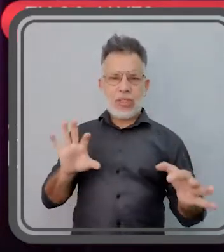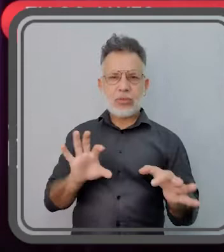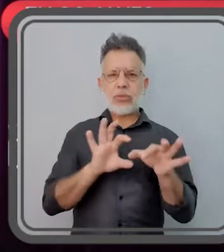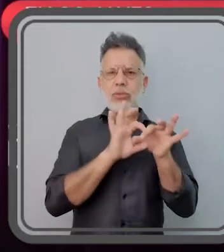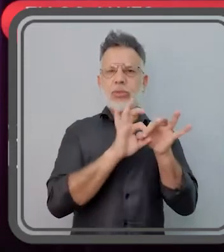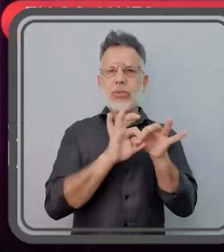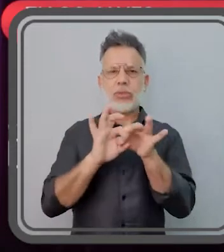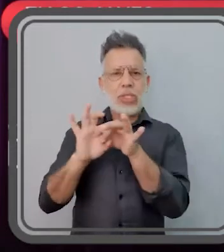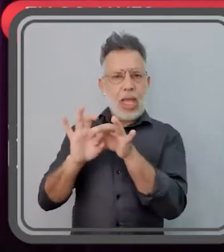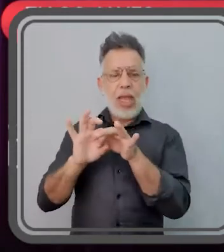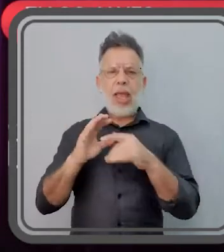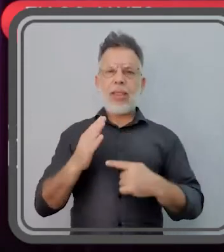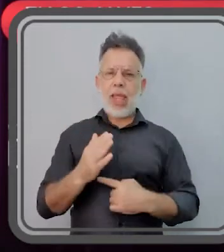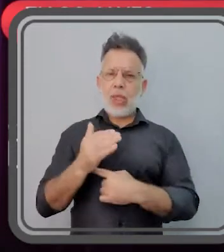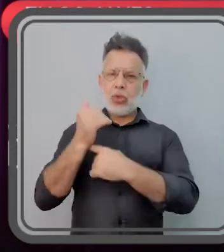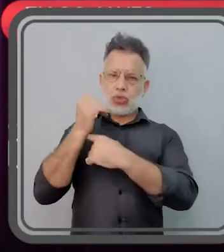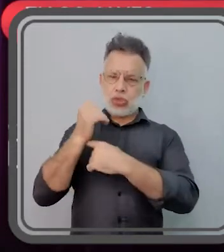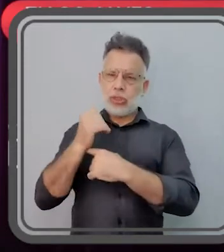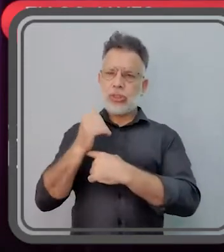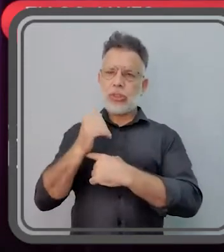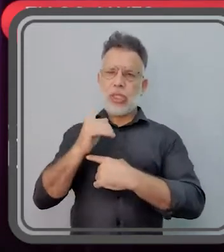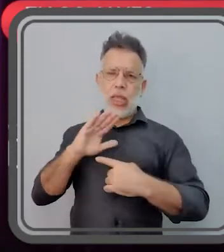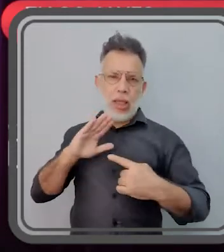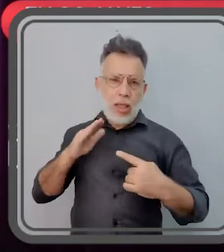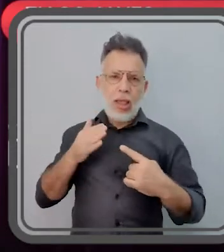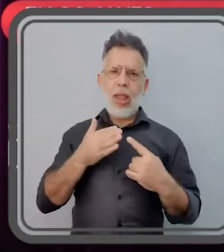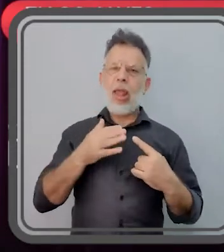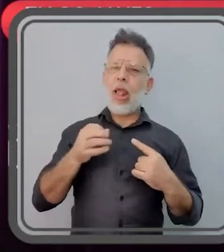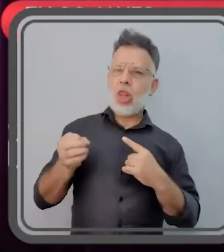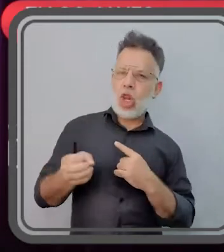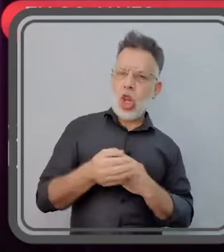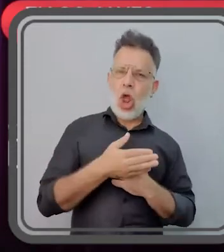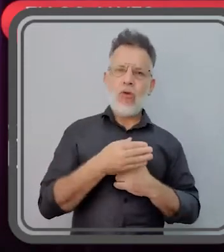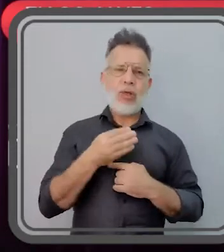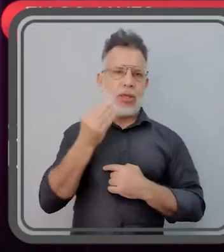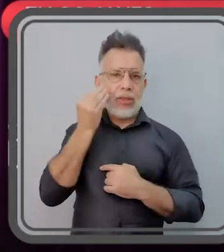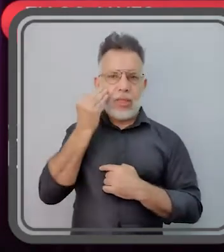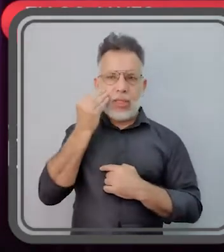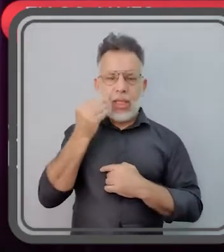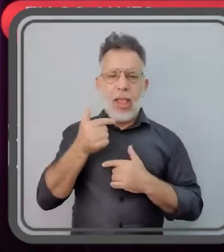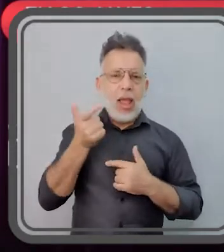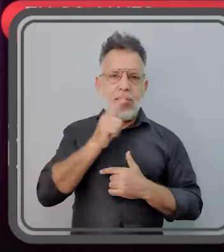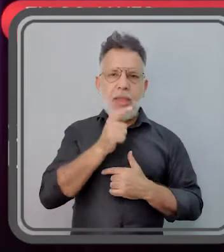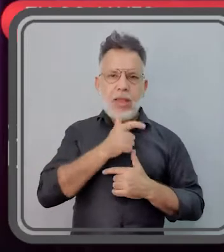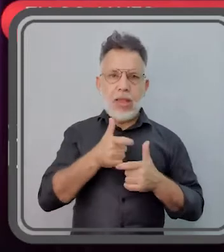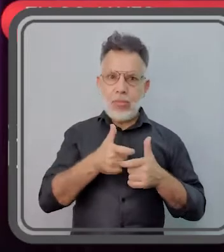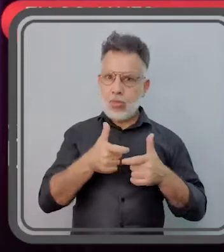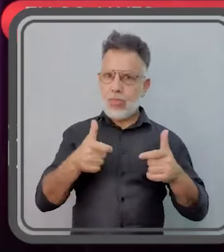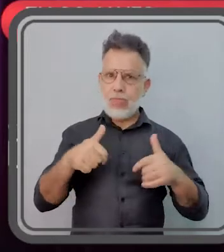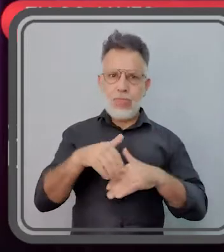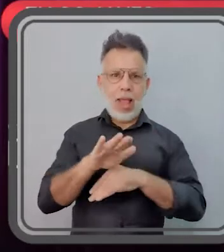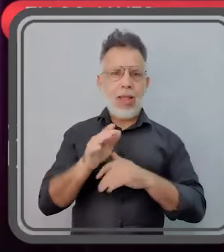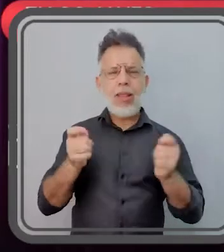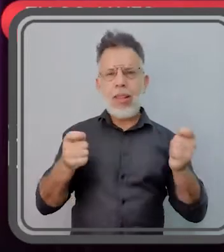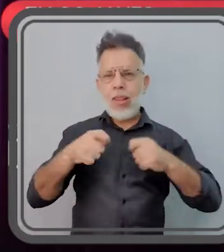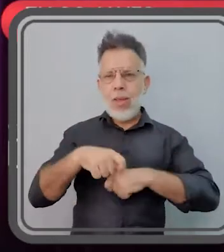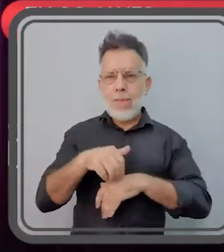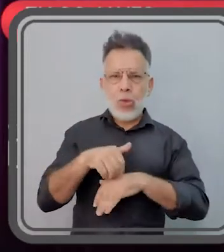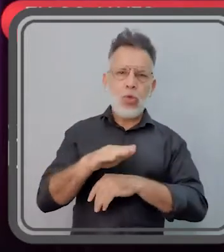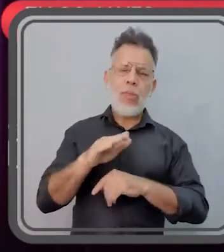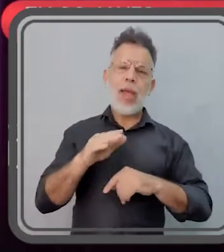das tecnologias do legado para tecnologias novas, e a gente está agregando muito mais eficiência, muito